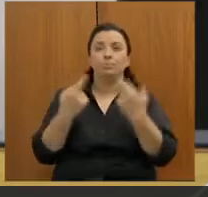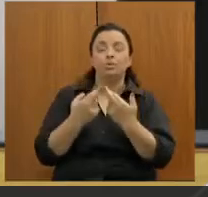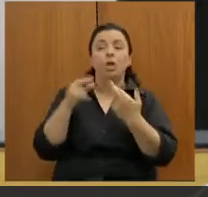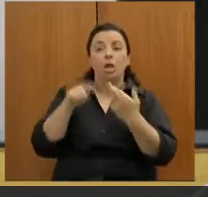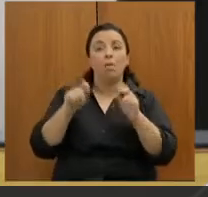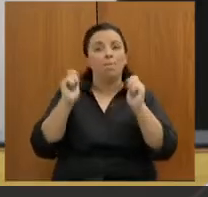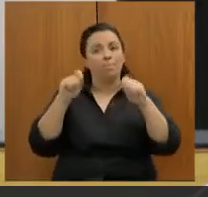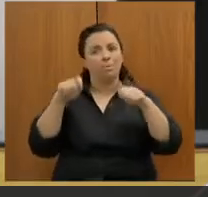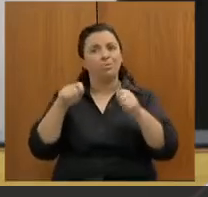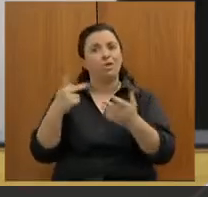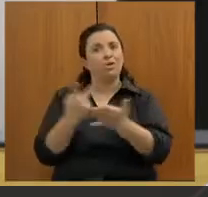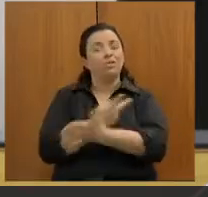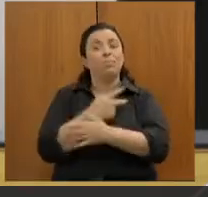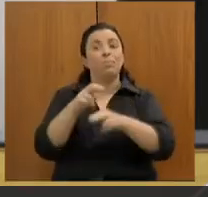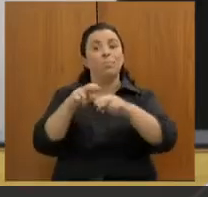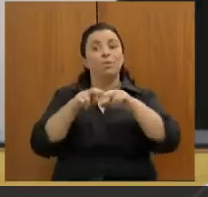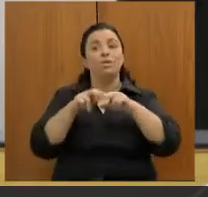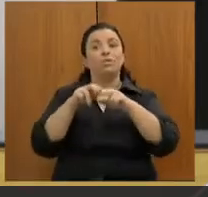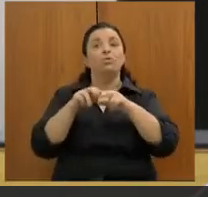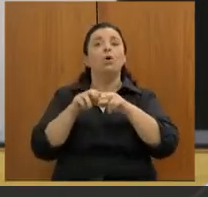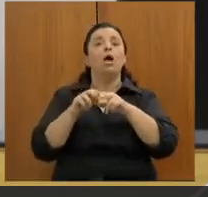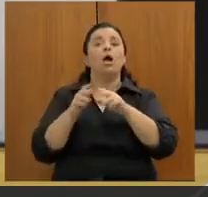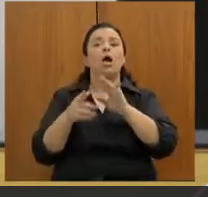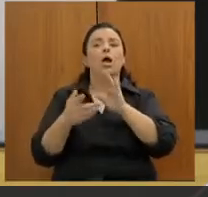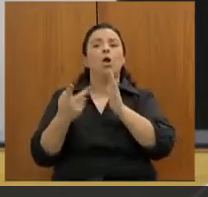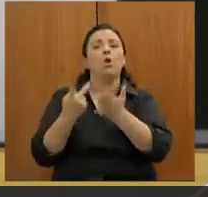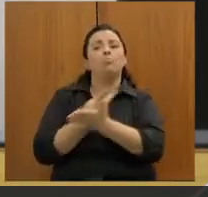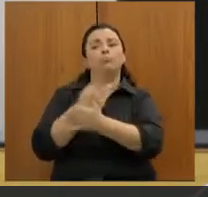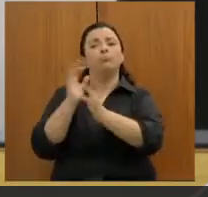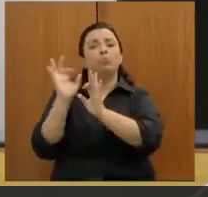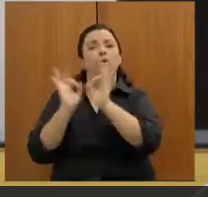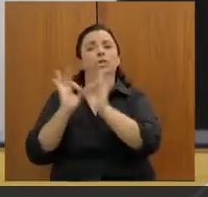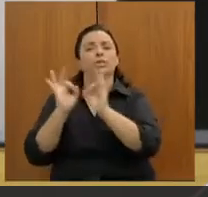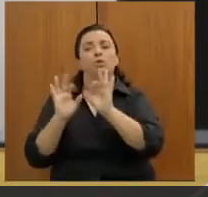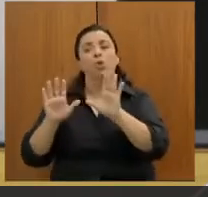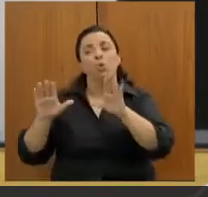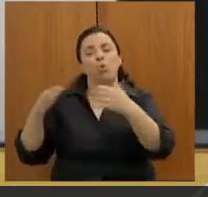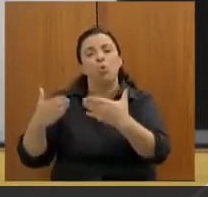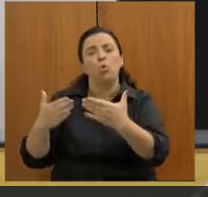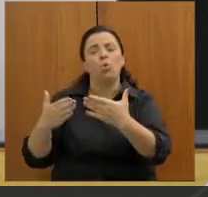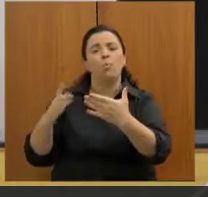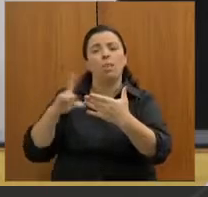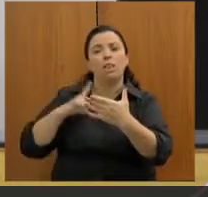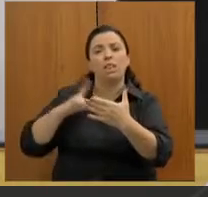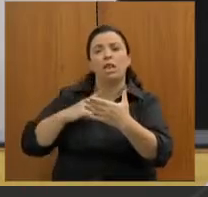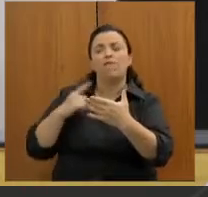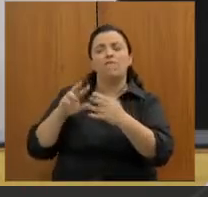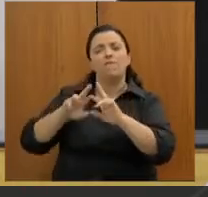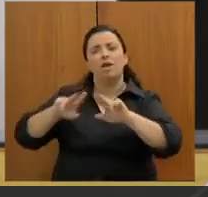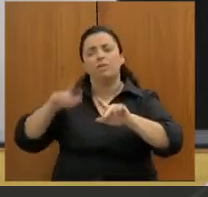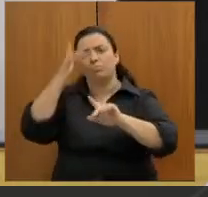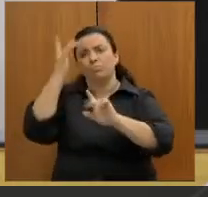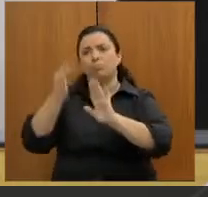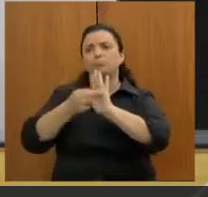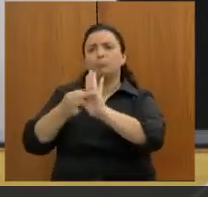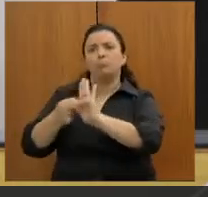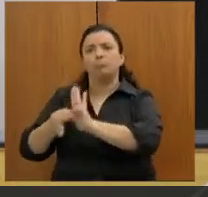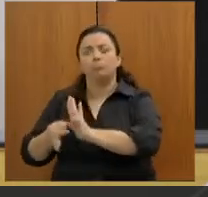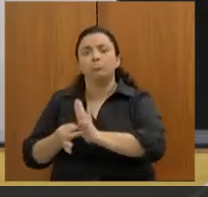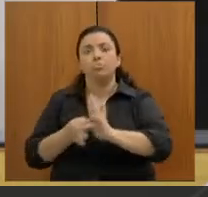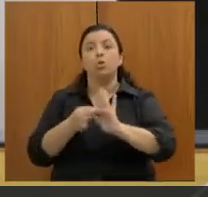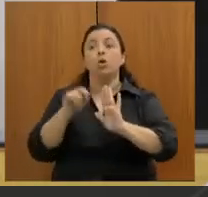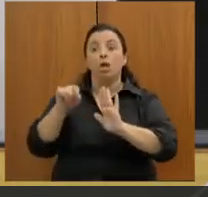organização coletiva onde escutamos vários e várias pessoas que